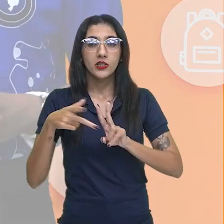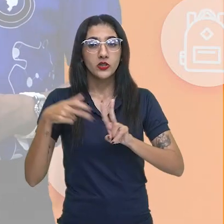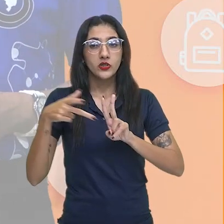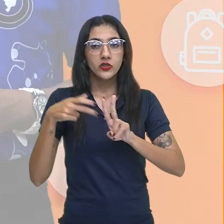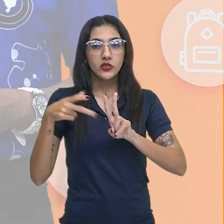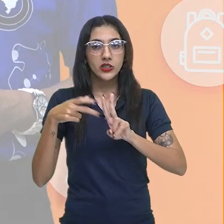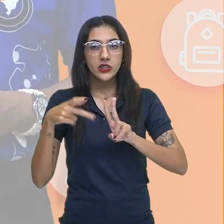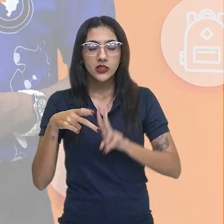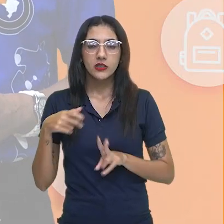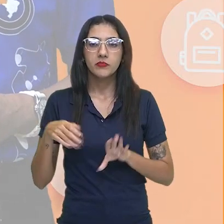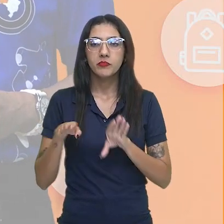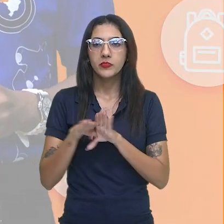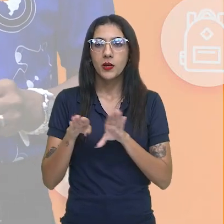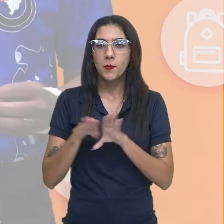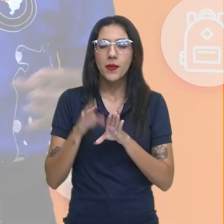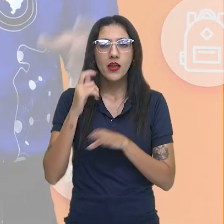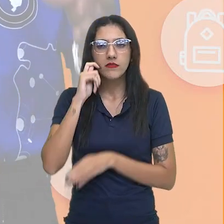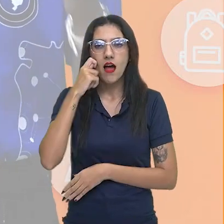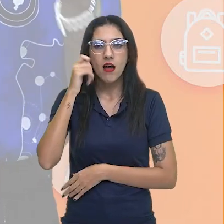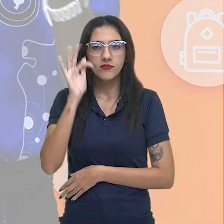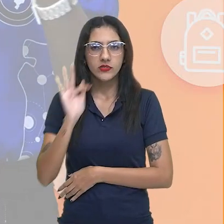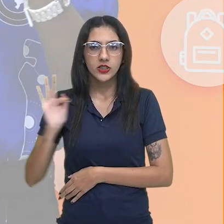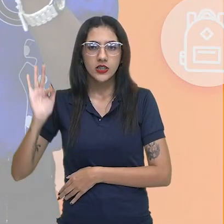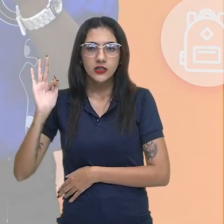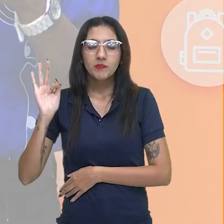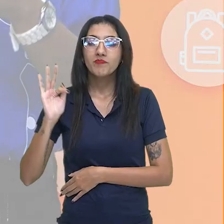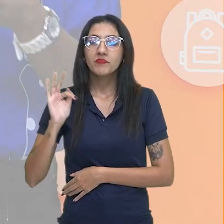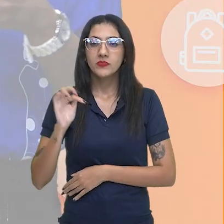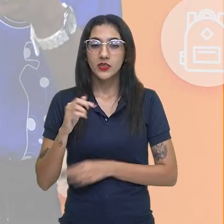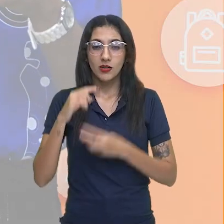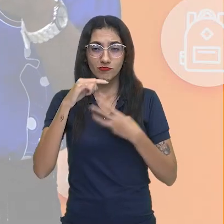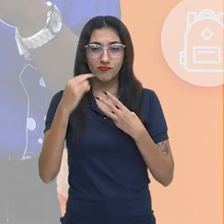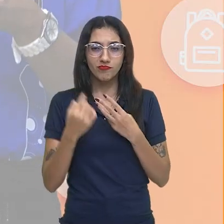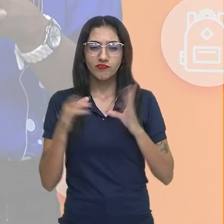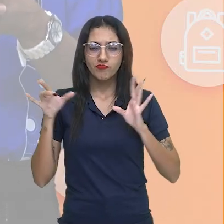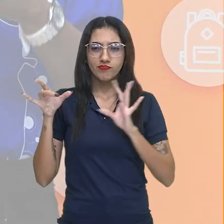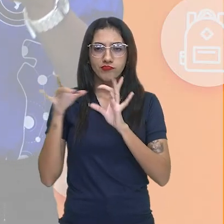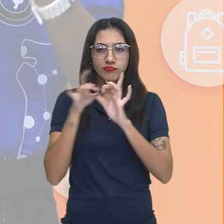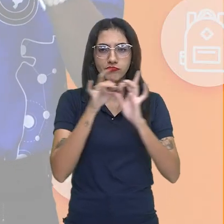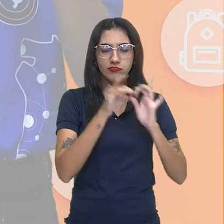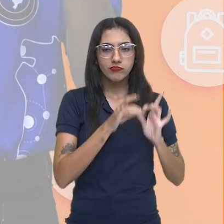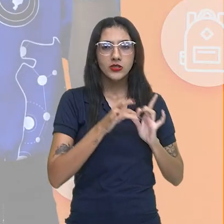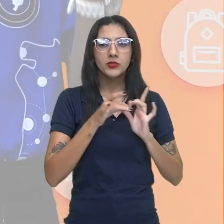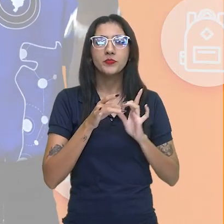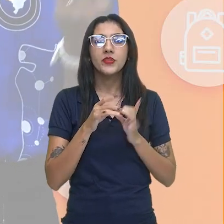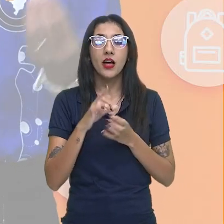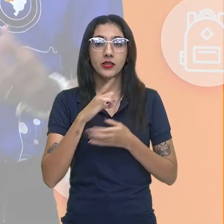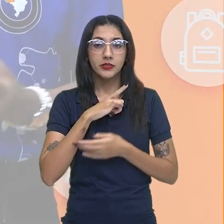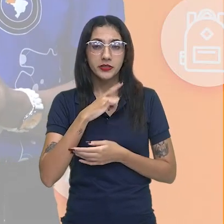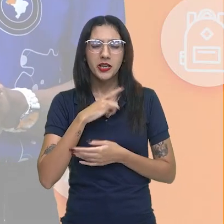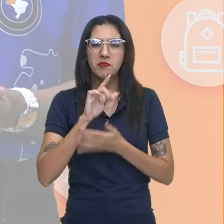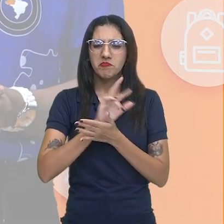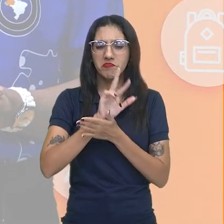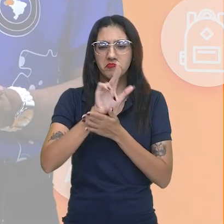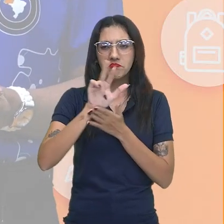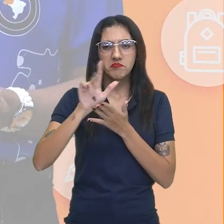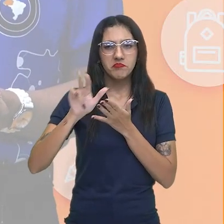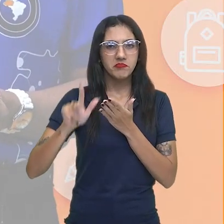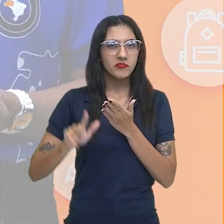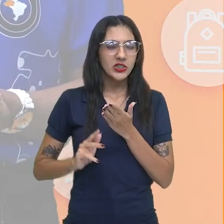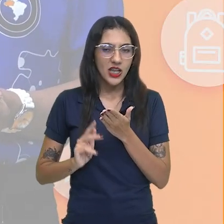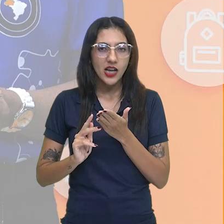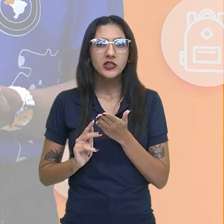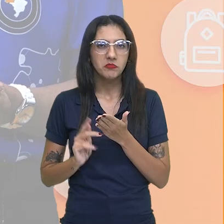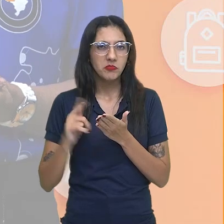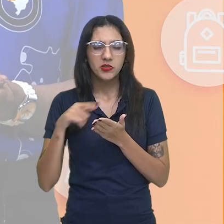indígenas, como as religiões africanas, elas se cruzam, se fundem e trazem essa diversidade que